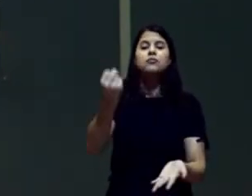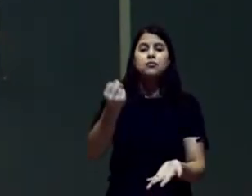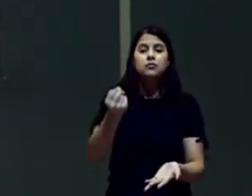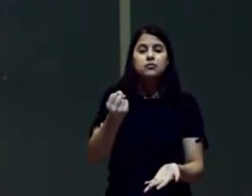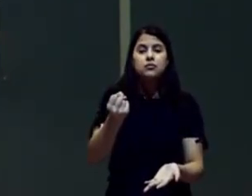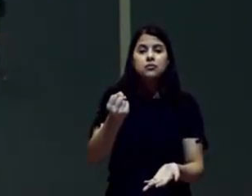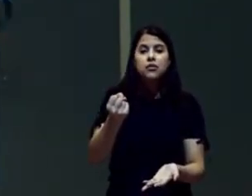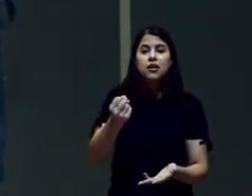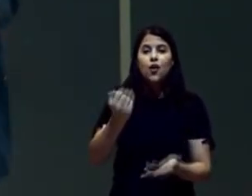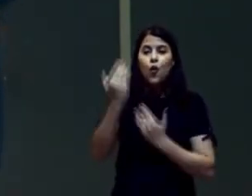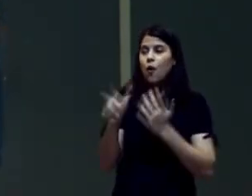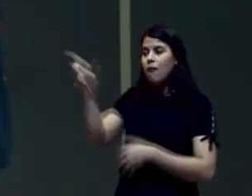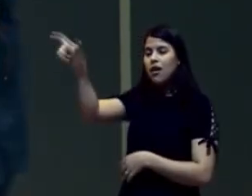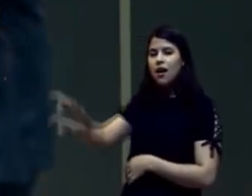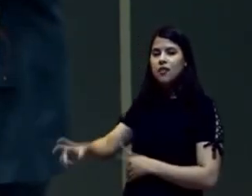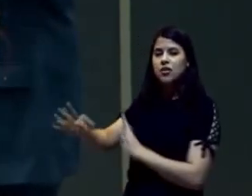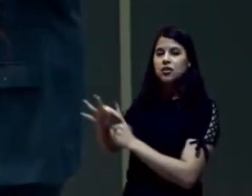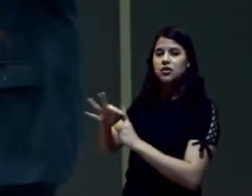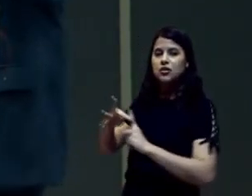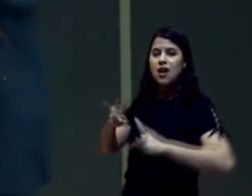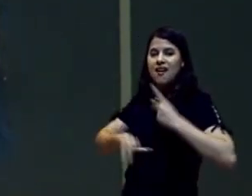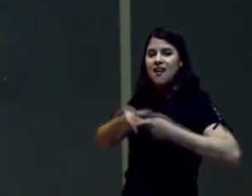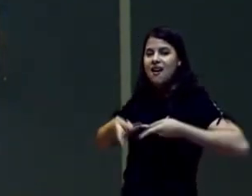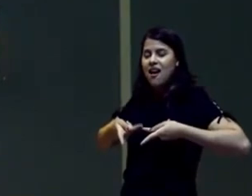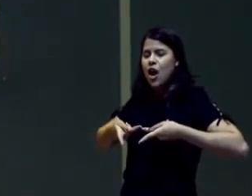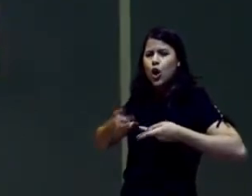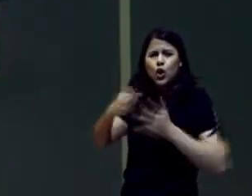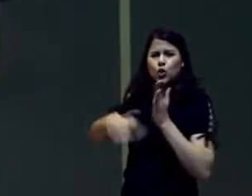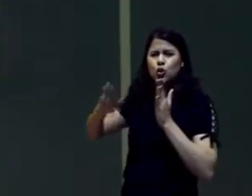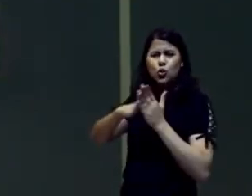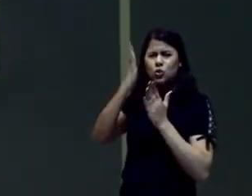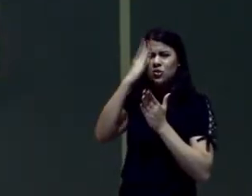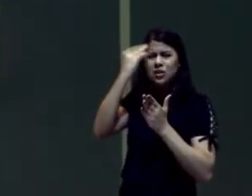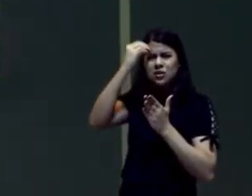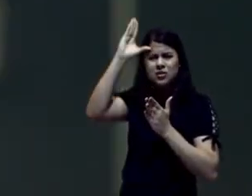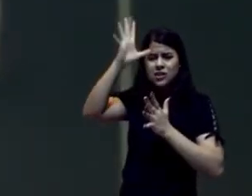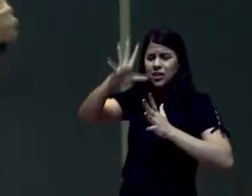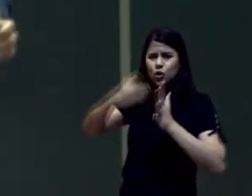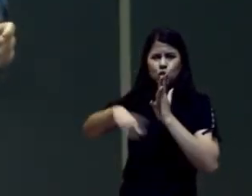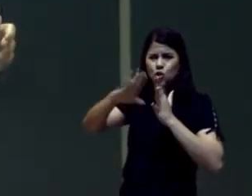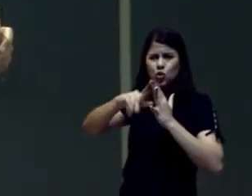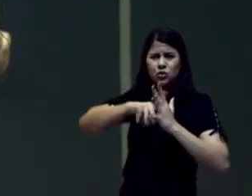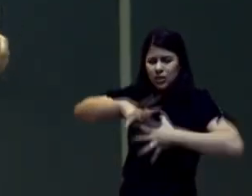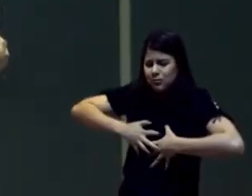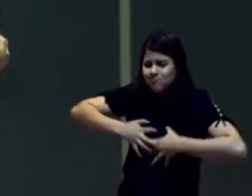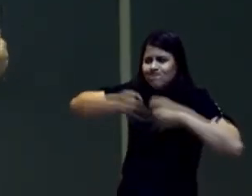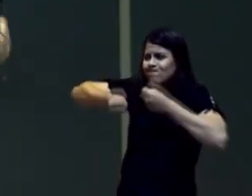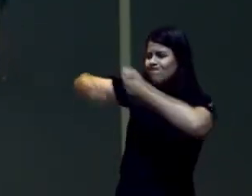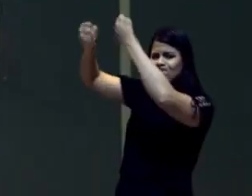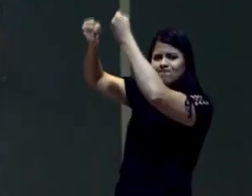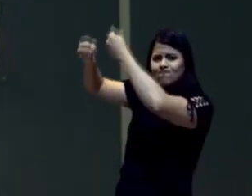um herdeiro, onde Paulo vai transmitir tudo o que ele tem. Mas tudo que Paulo